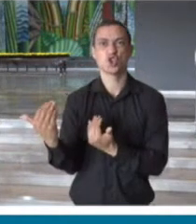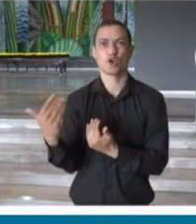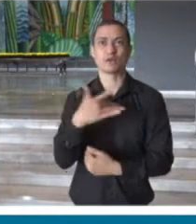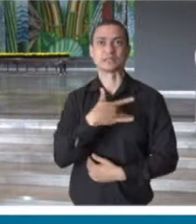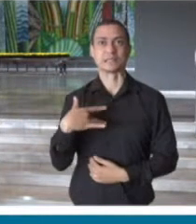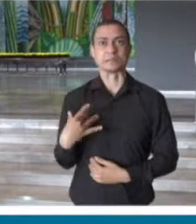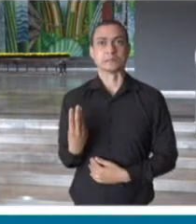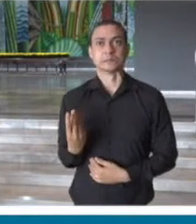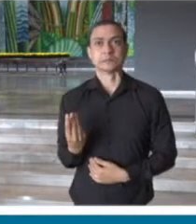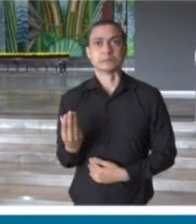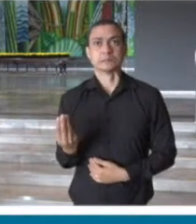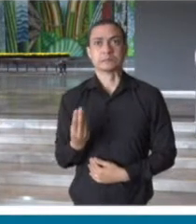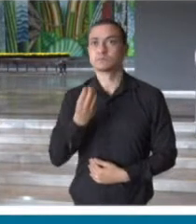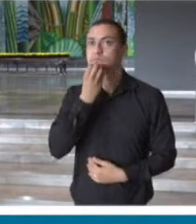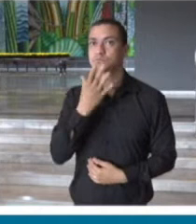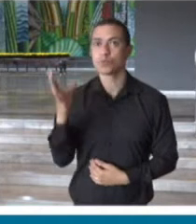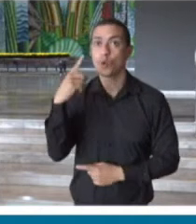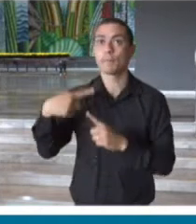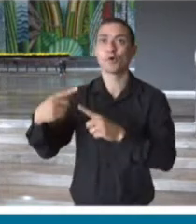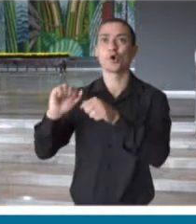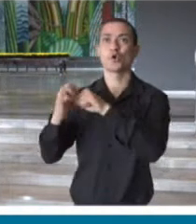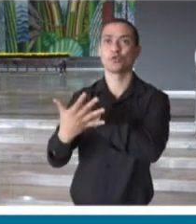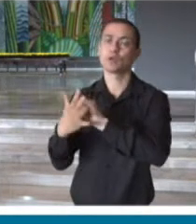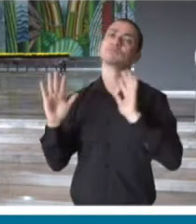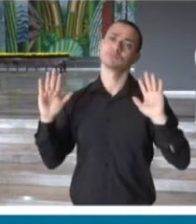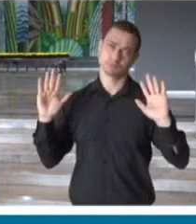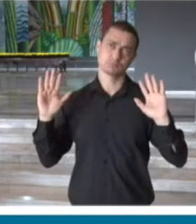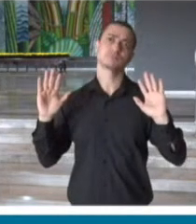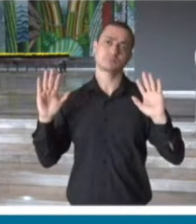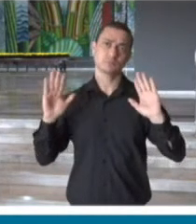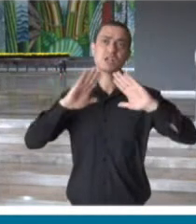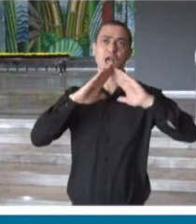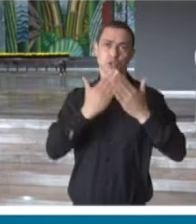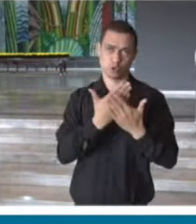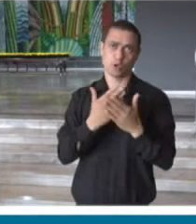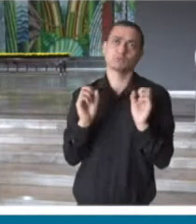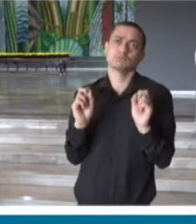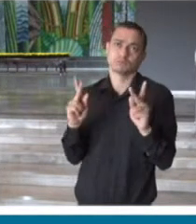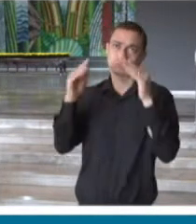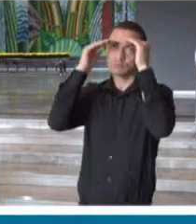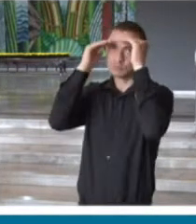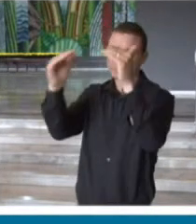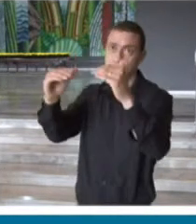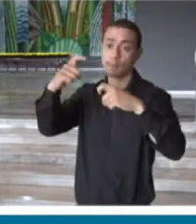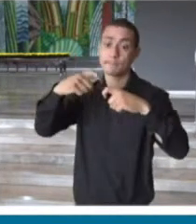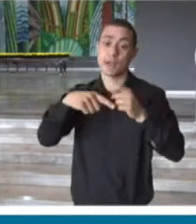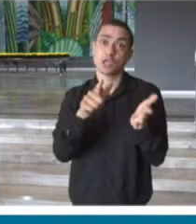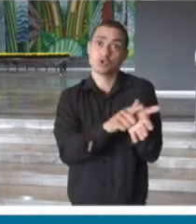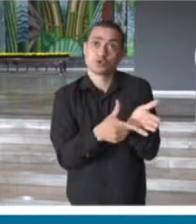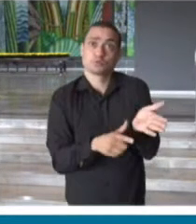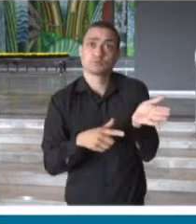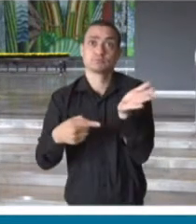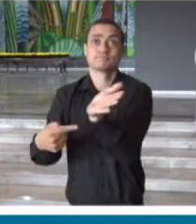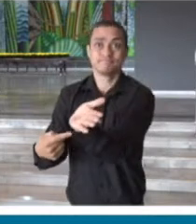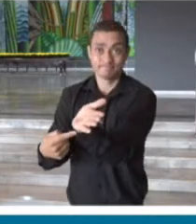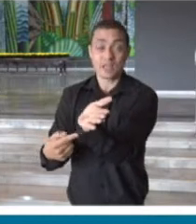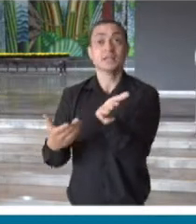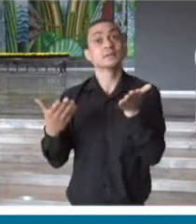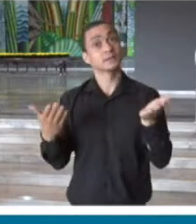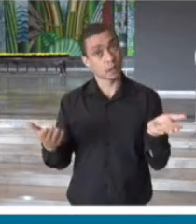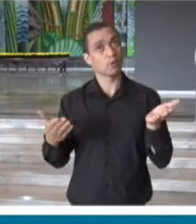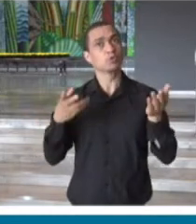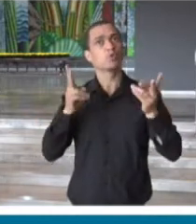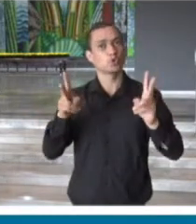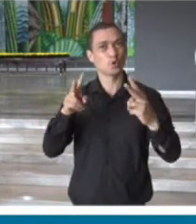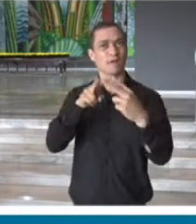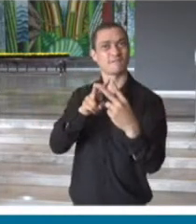fragilidade à Covid, obviamente, as escolas respeitarão isso, por isso a gente vai continuar com as atividades remotas também